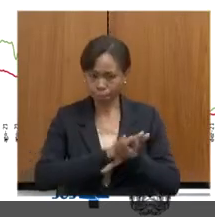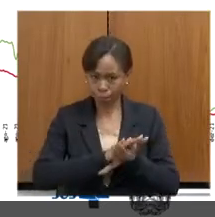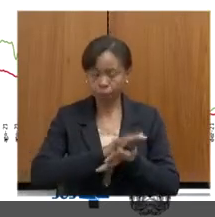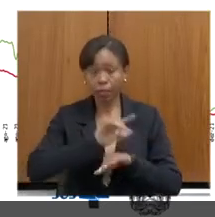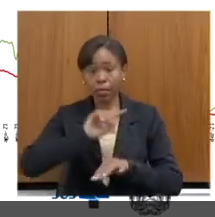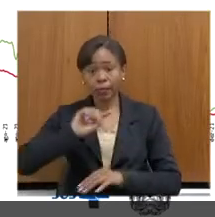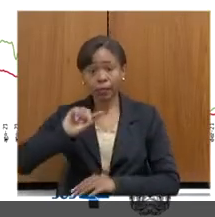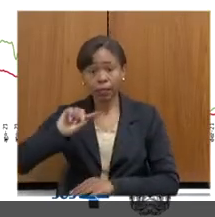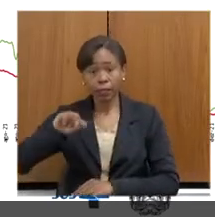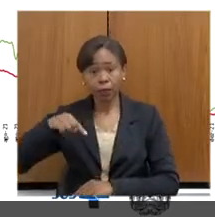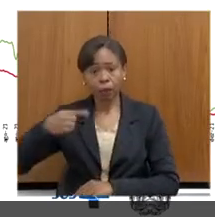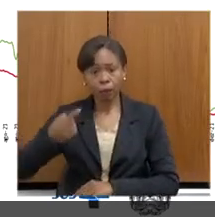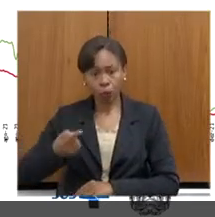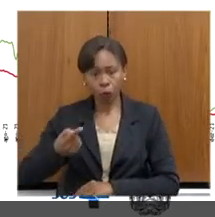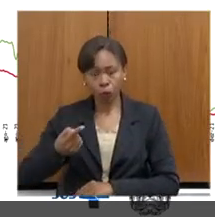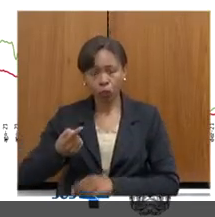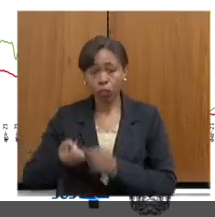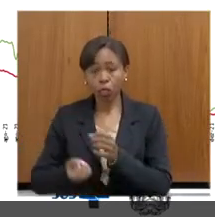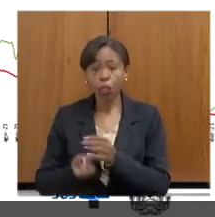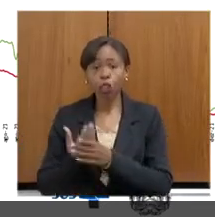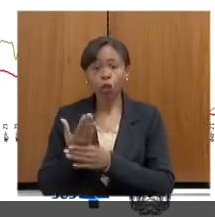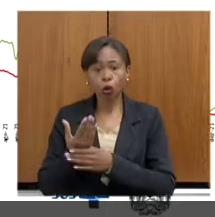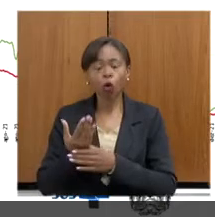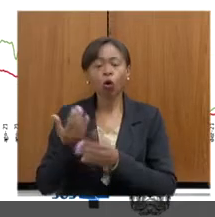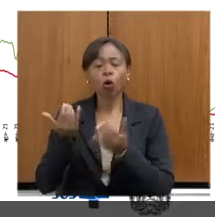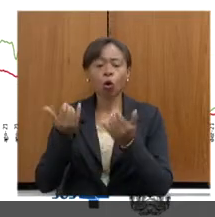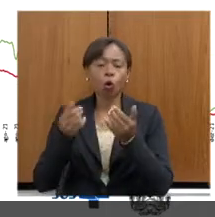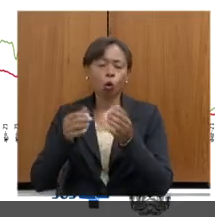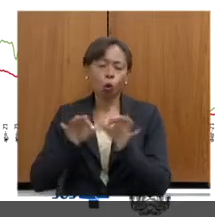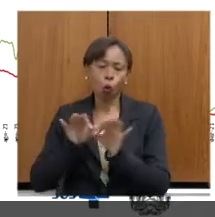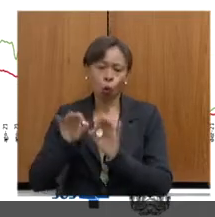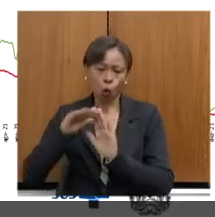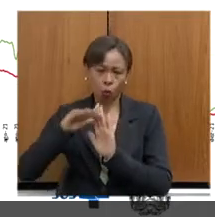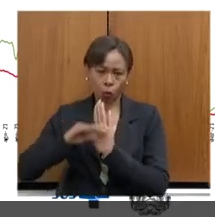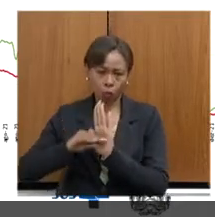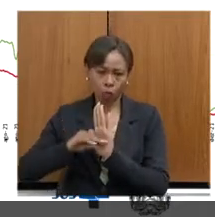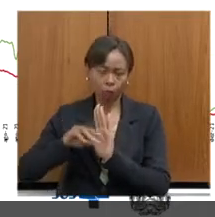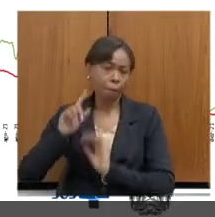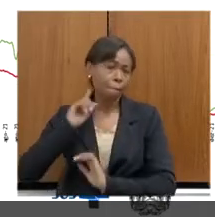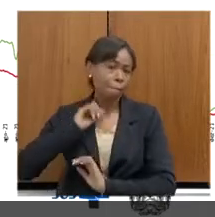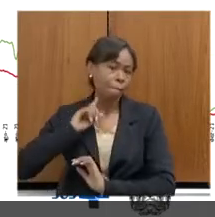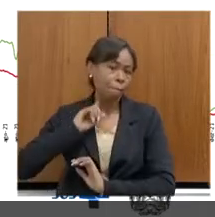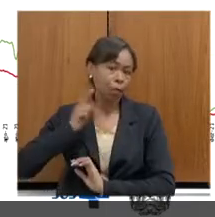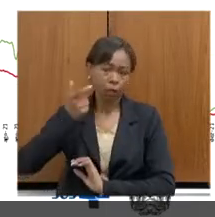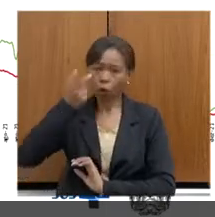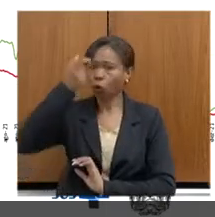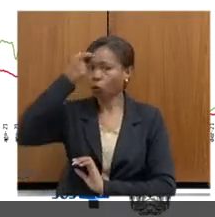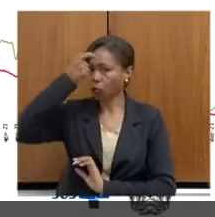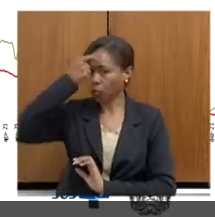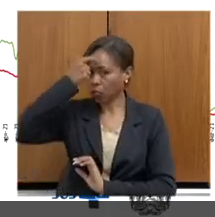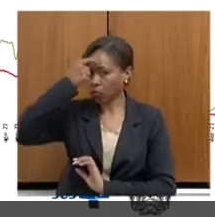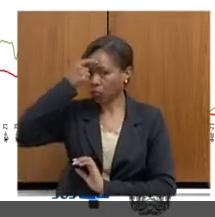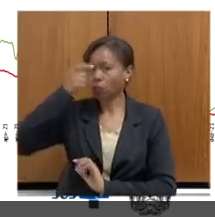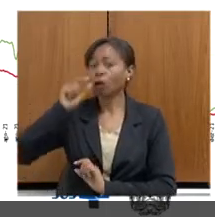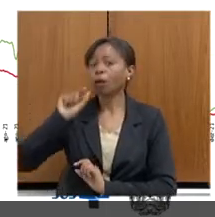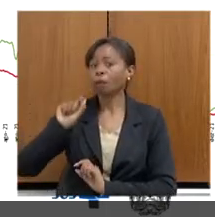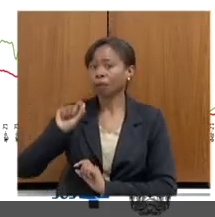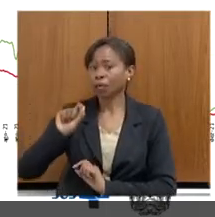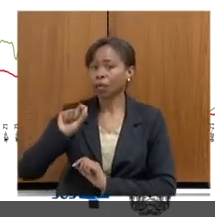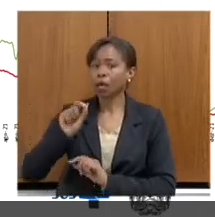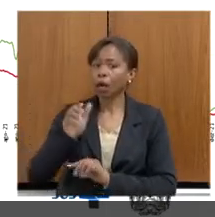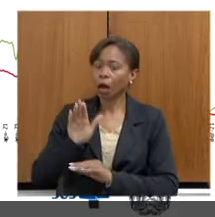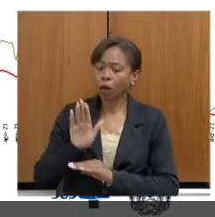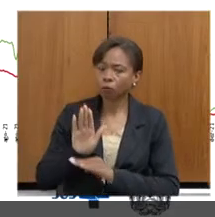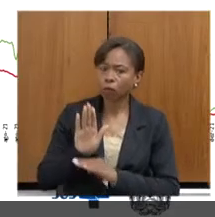gente criou Minas consciente menos consciente uma forma de dar previsibilidade de